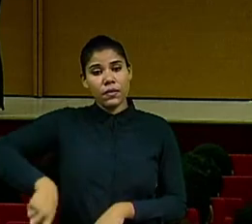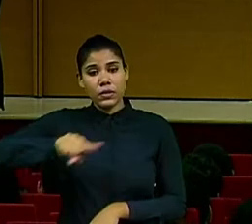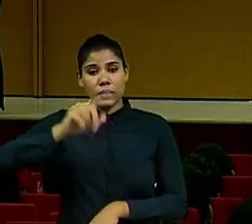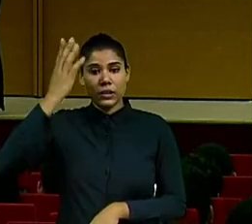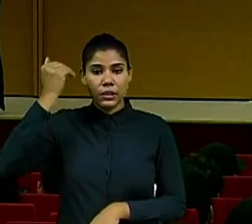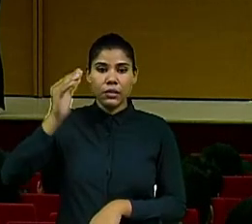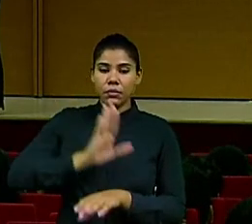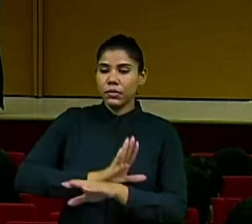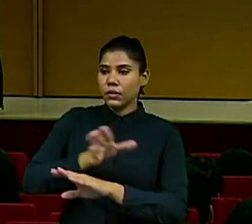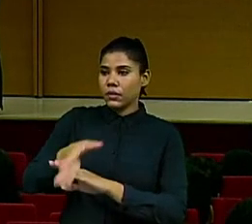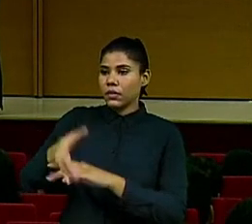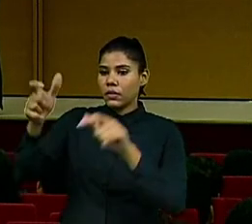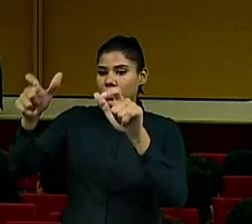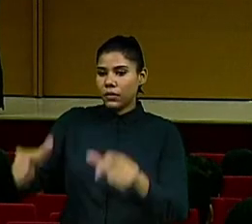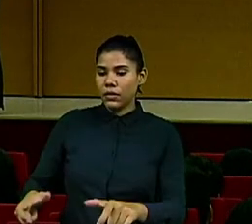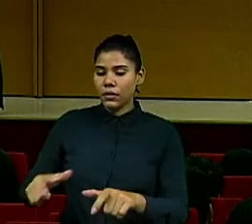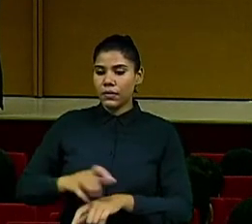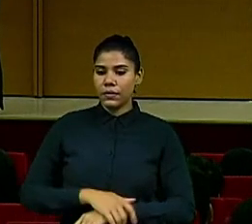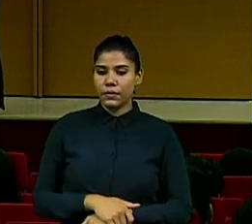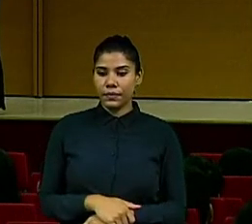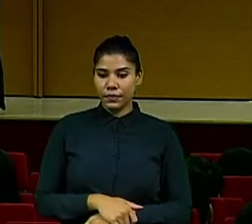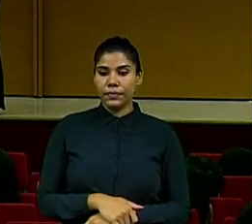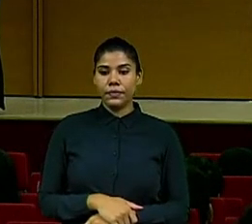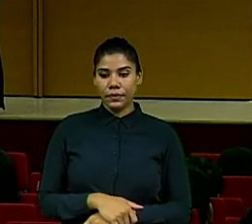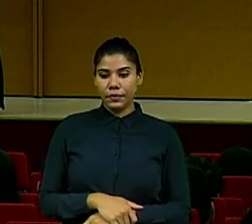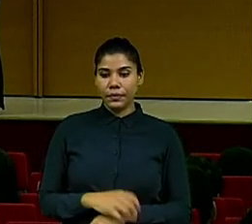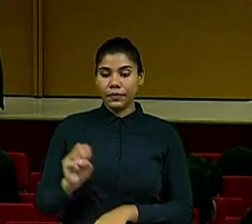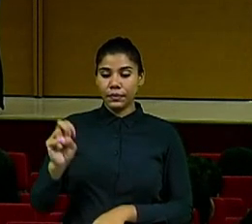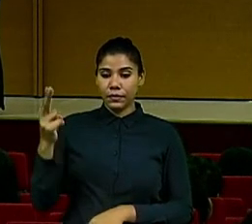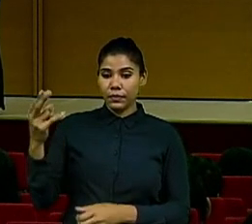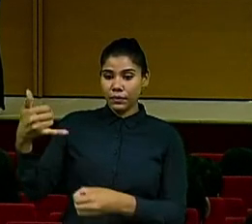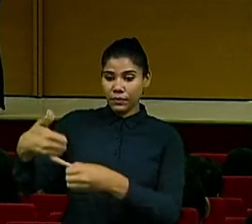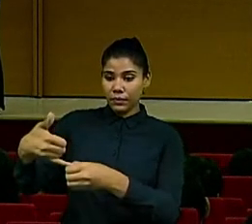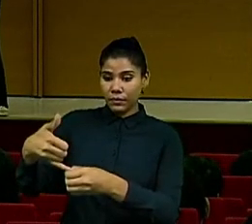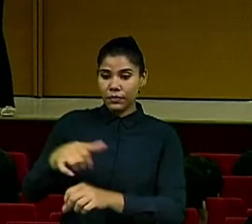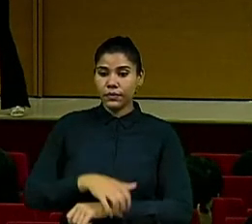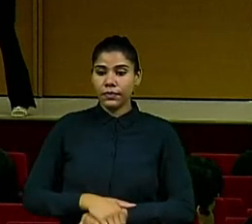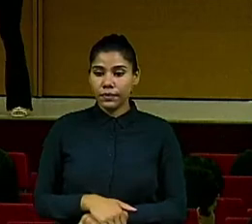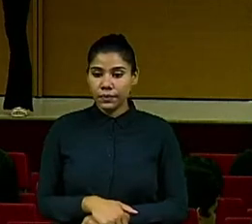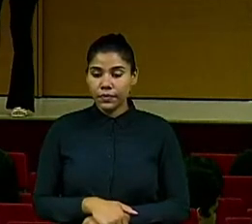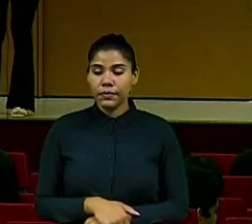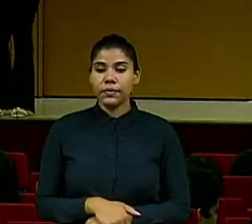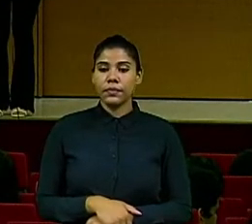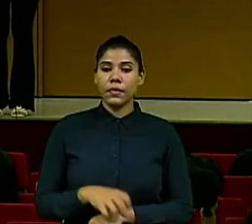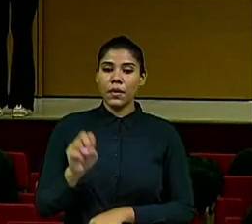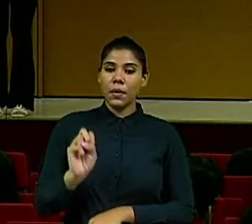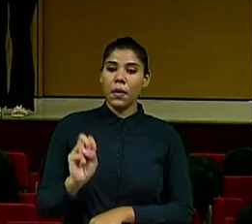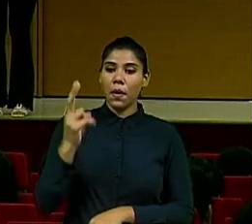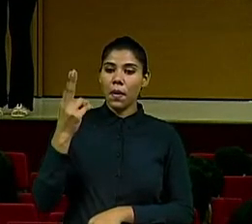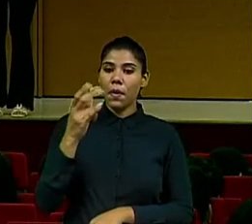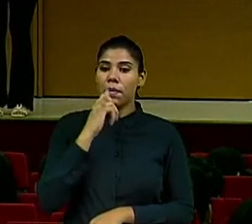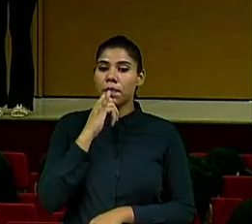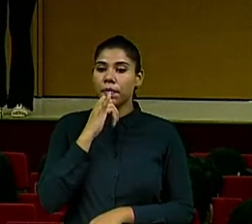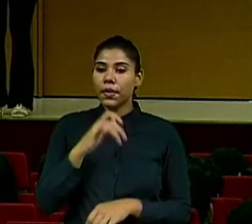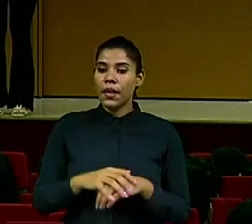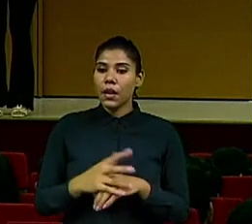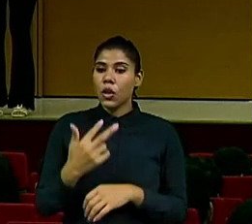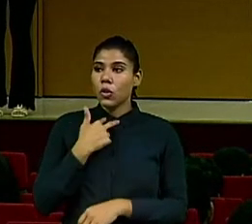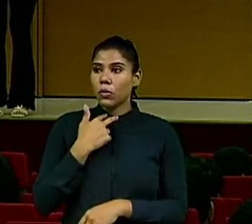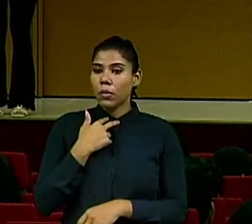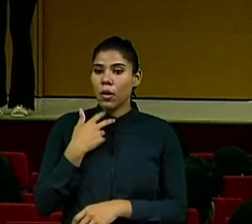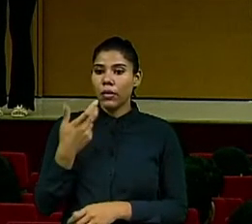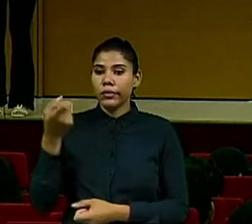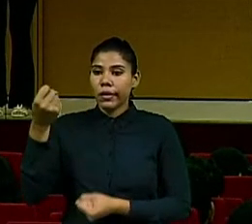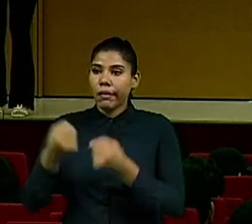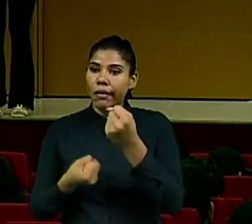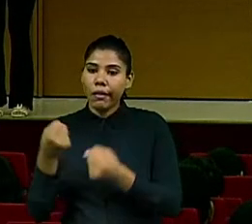ao mercado quando você vai abastecer né o seu transporte quando você nem pode mais ter transporte porque você